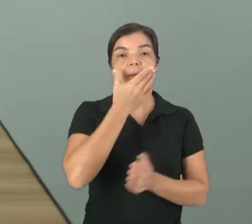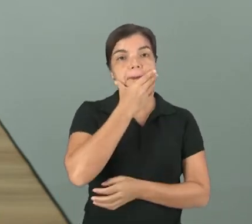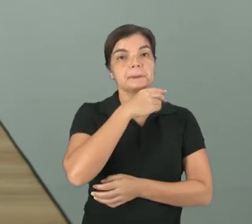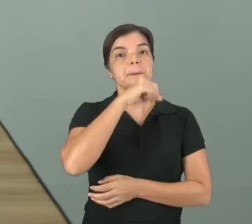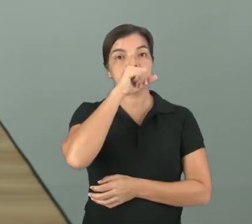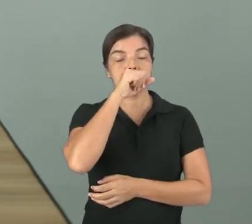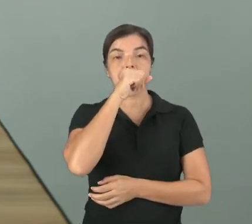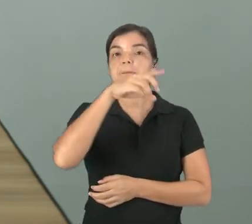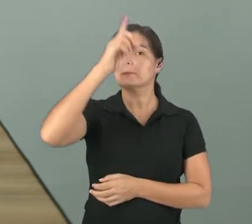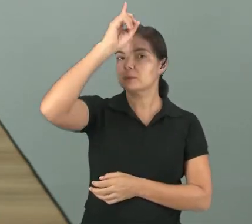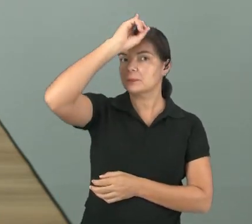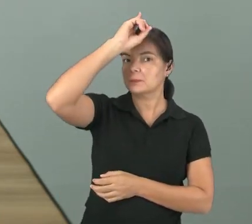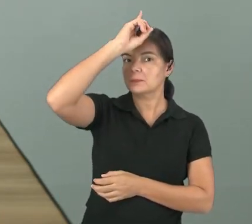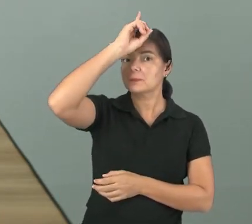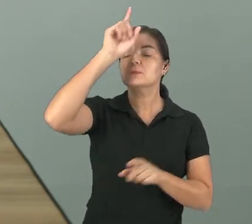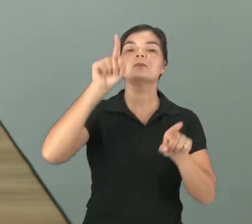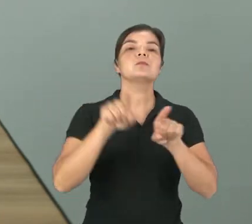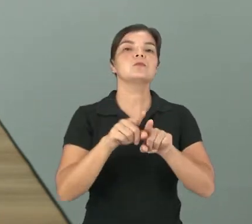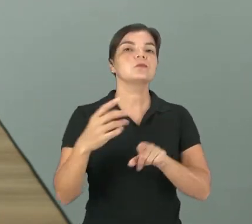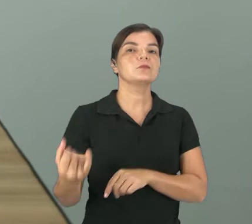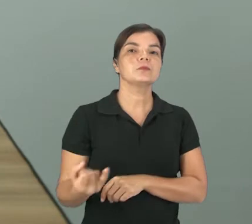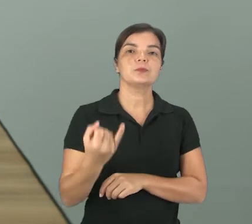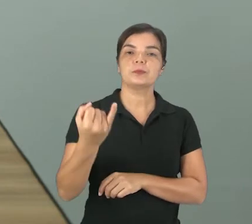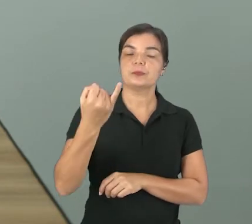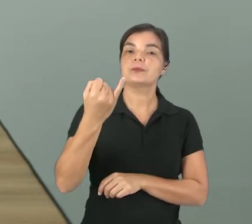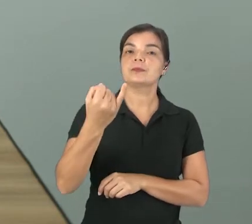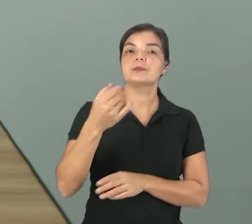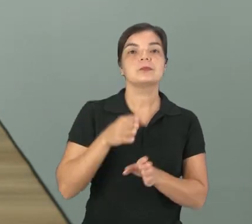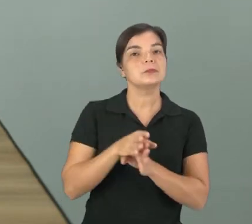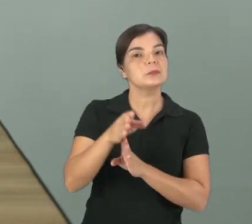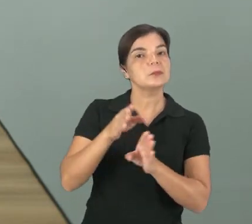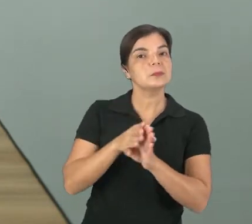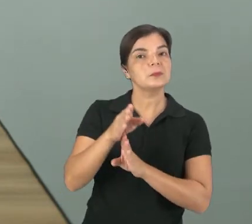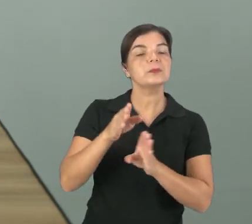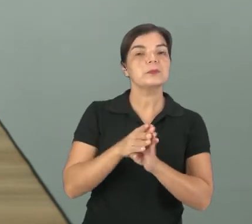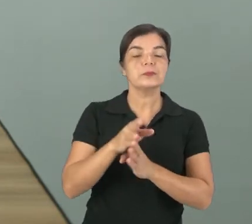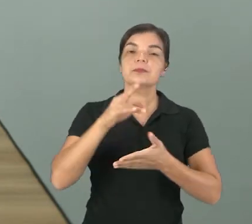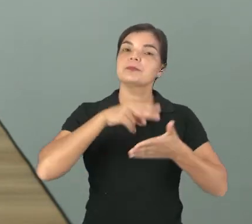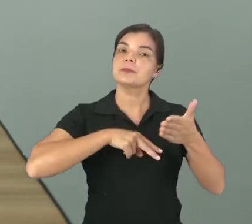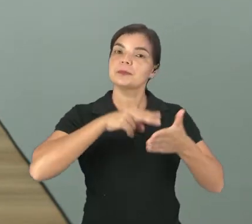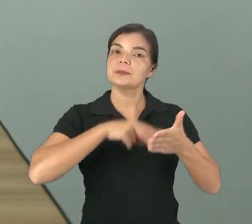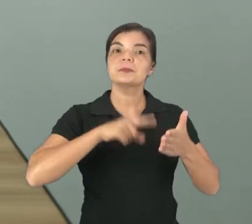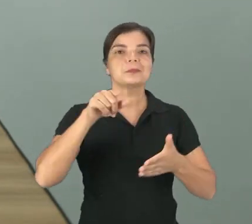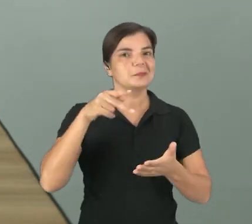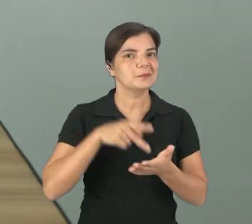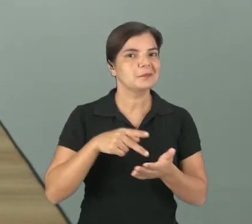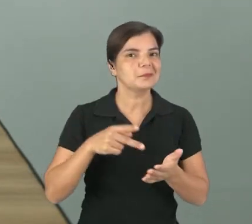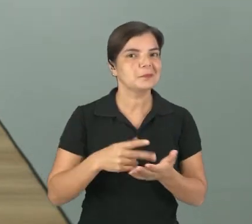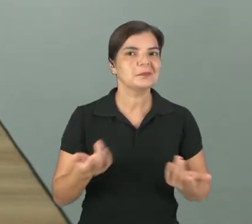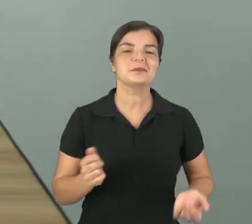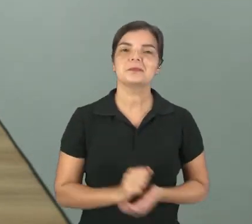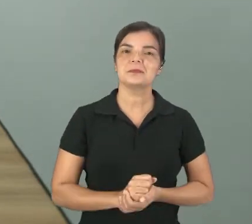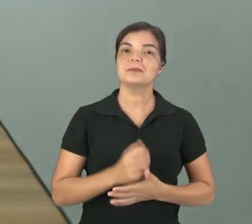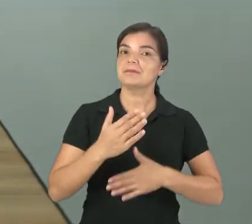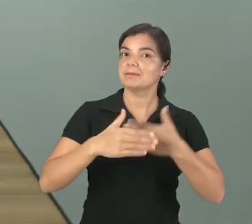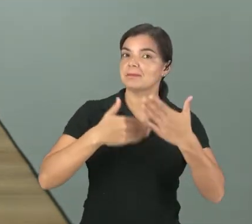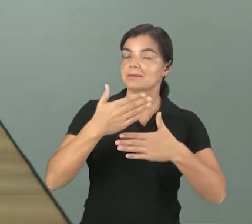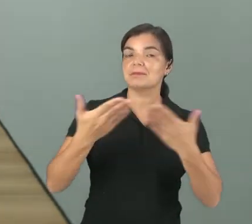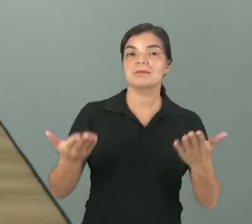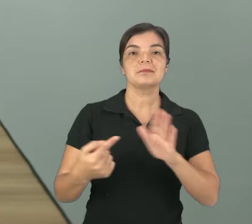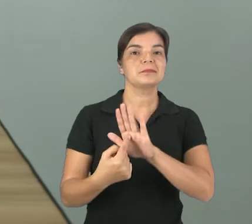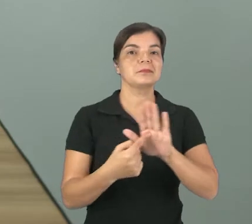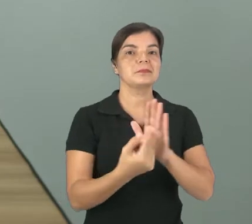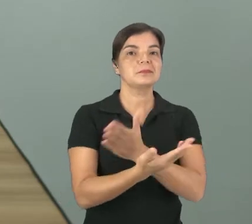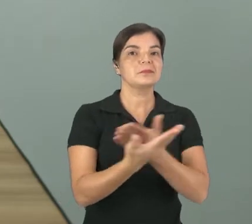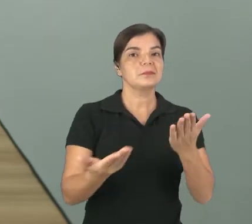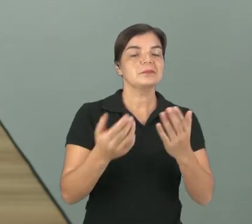pais, a um público adulto, trazendo a ele a importância de te orientar à leitura, não é mesmo? Vamos avançar. Eu quero